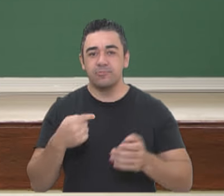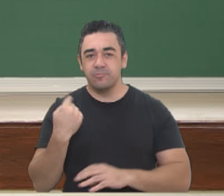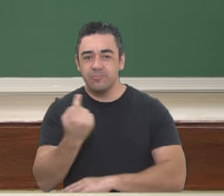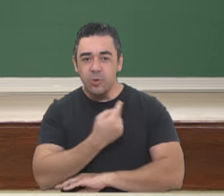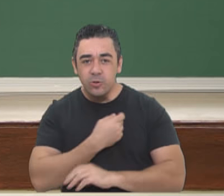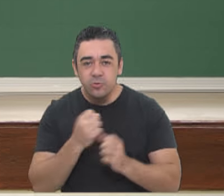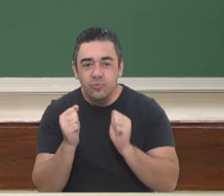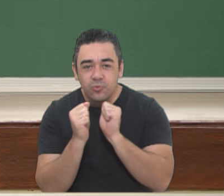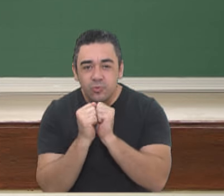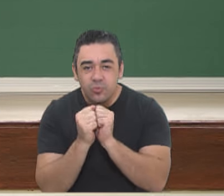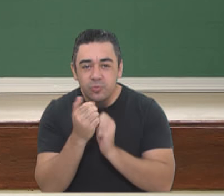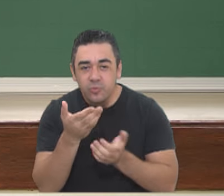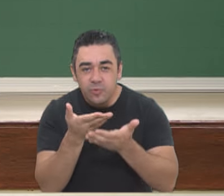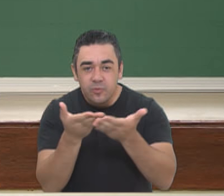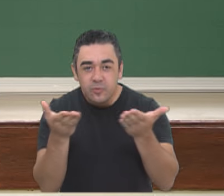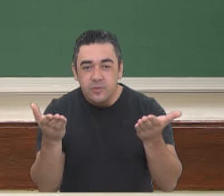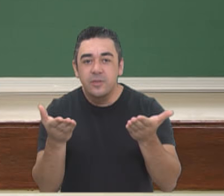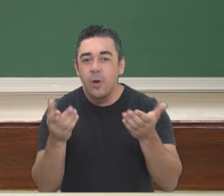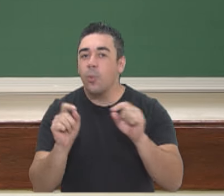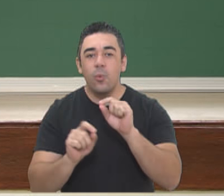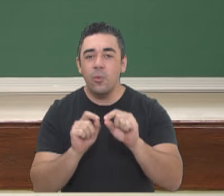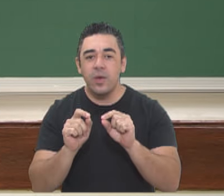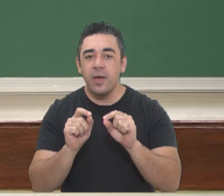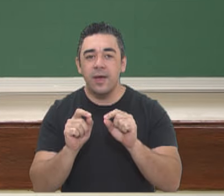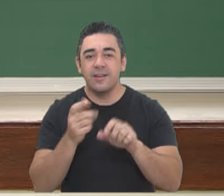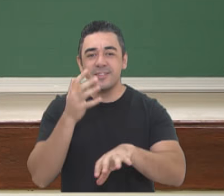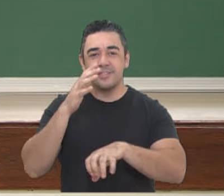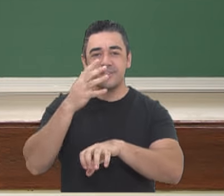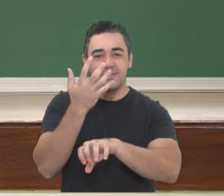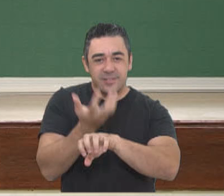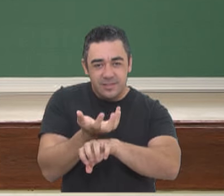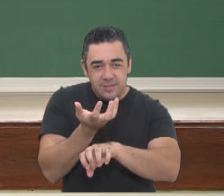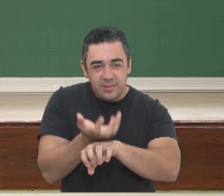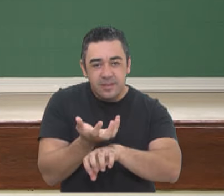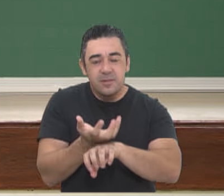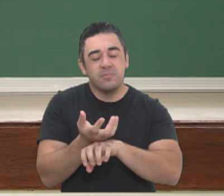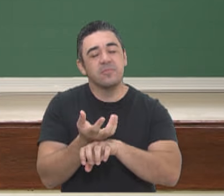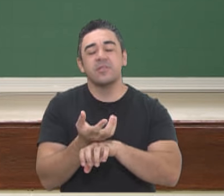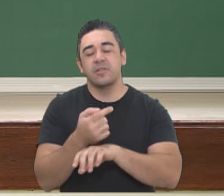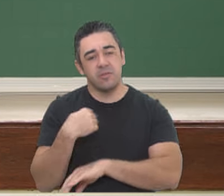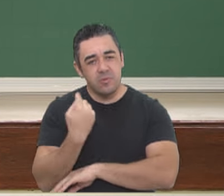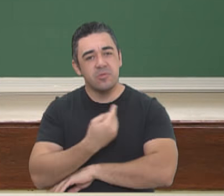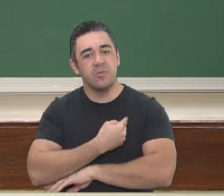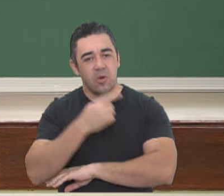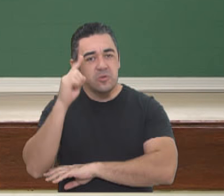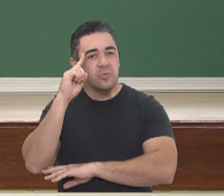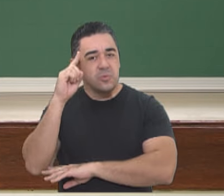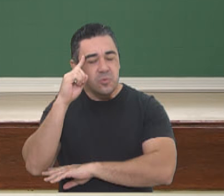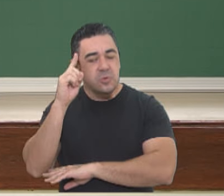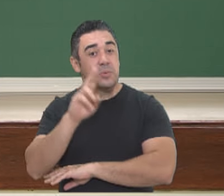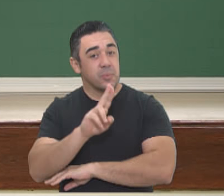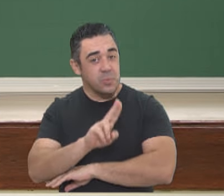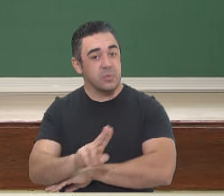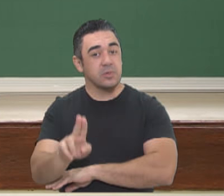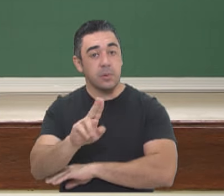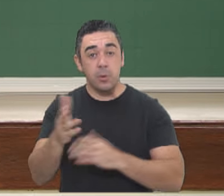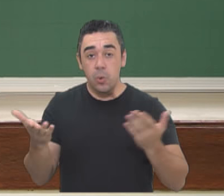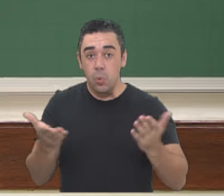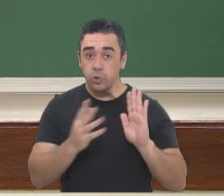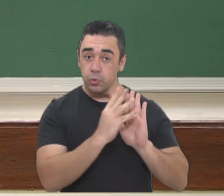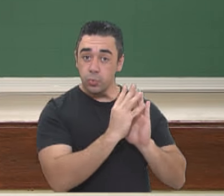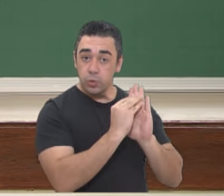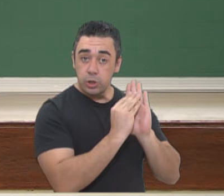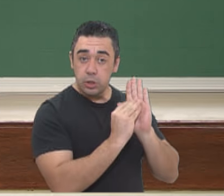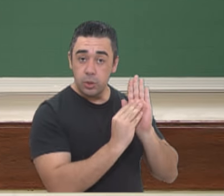para poder falar com vocês sobre essa disciplina que envolve o nosso dia a dia. E o conteúdo de hoje é